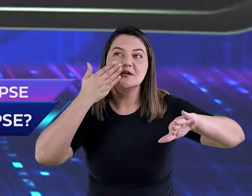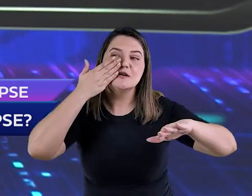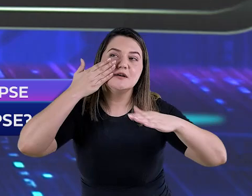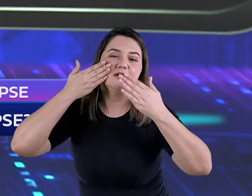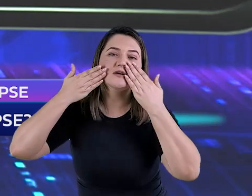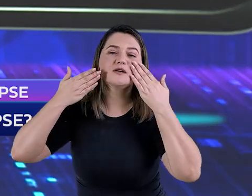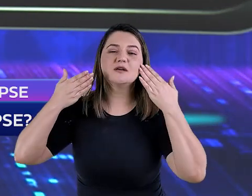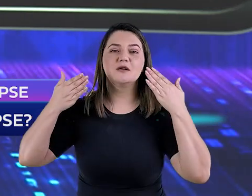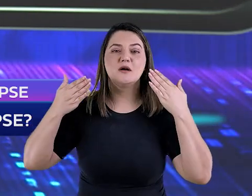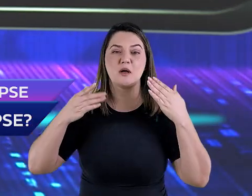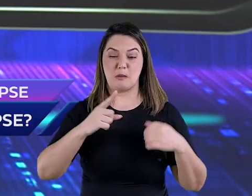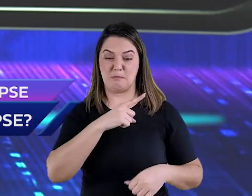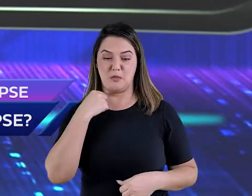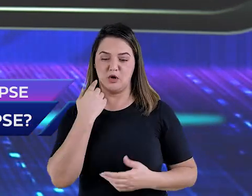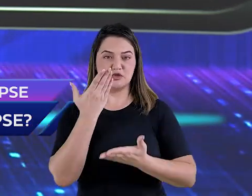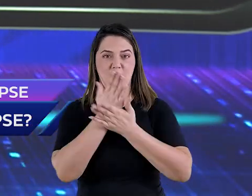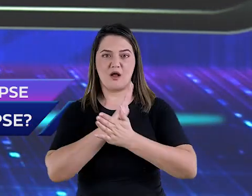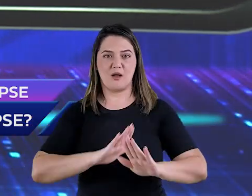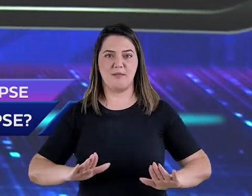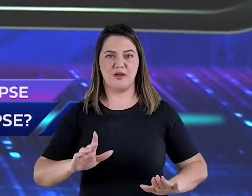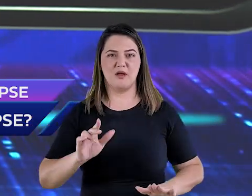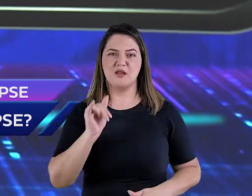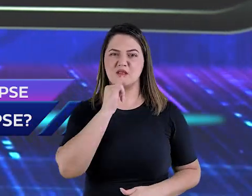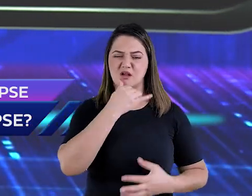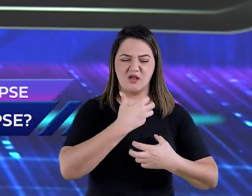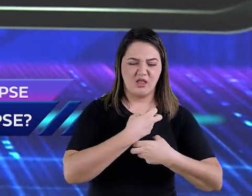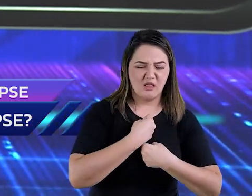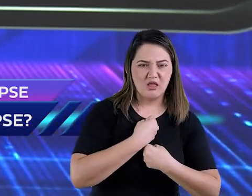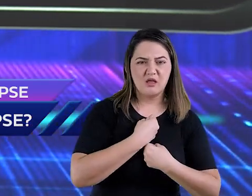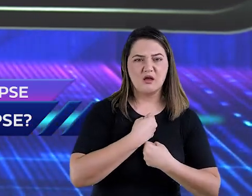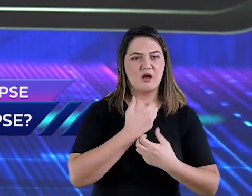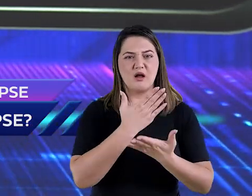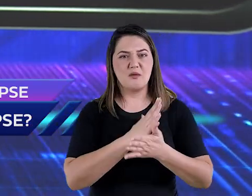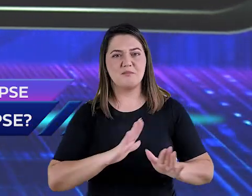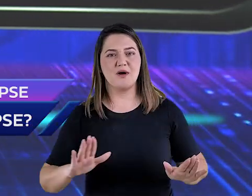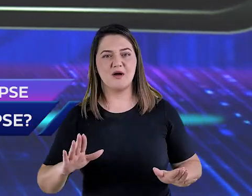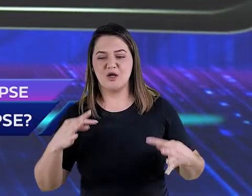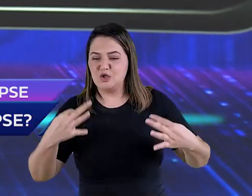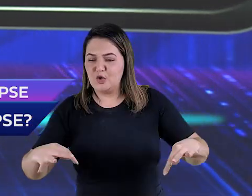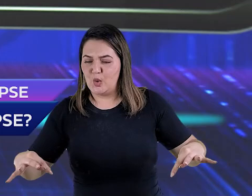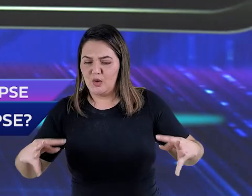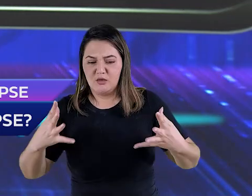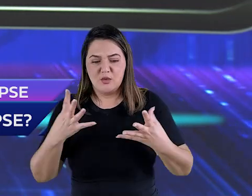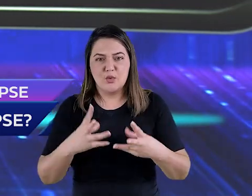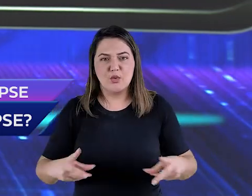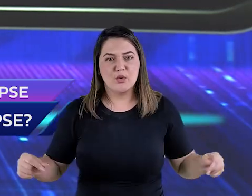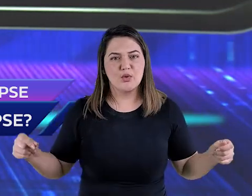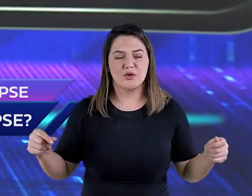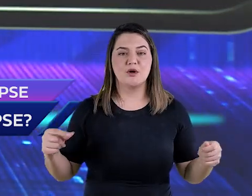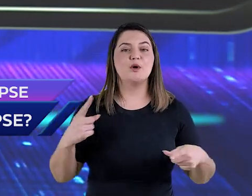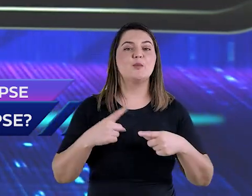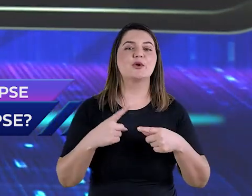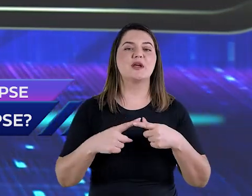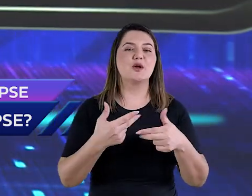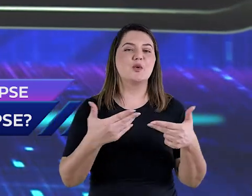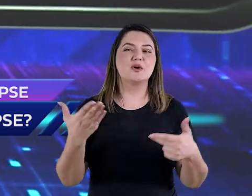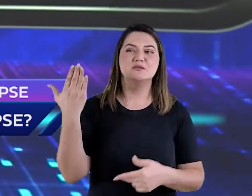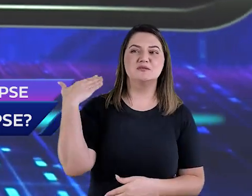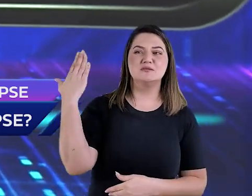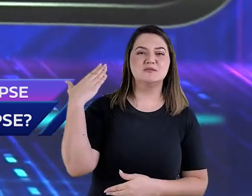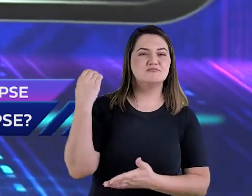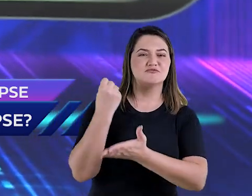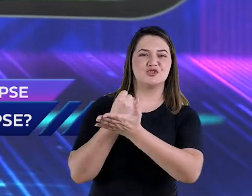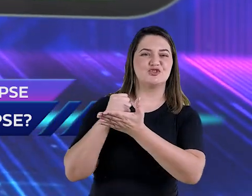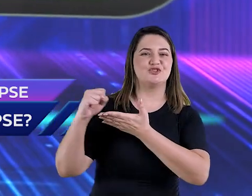já não existirá, já não haverá luto, nem pranto, nem dor, porque as primeiras coisas